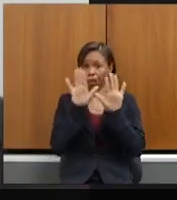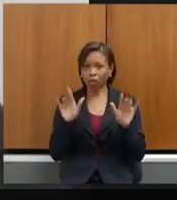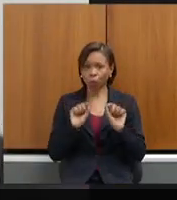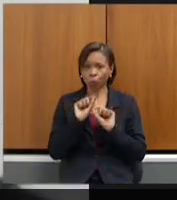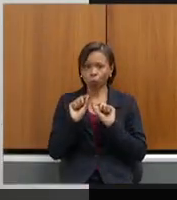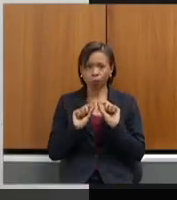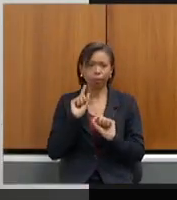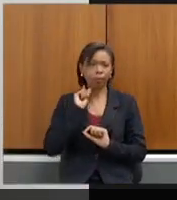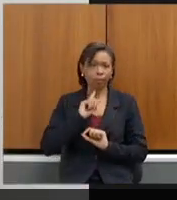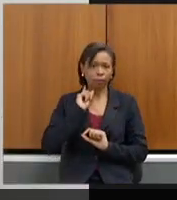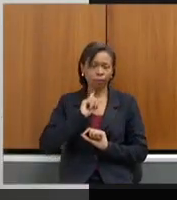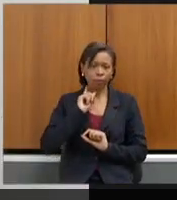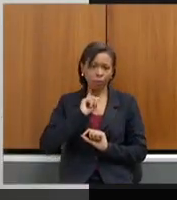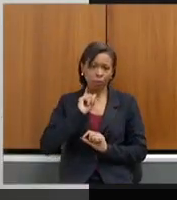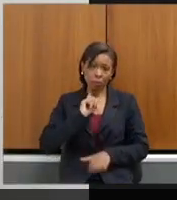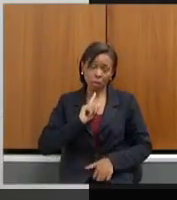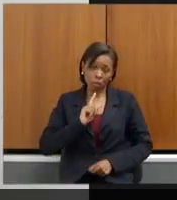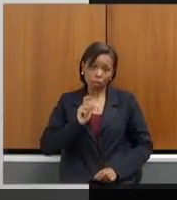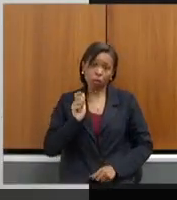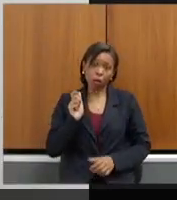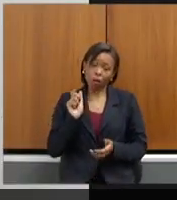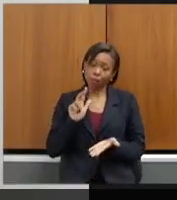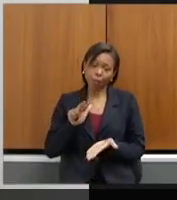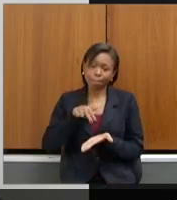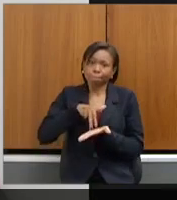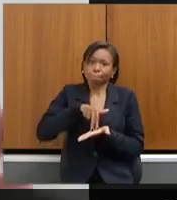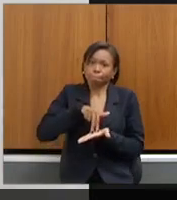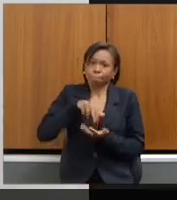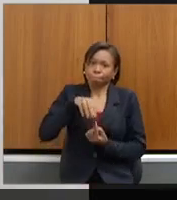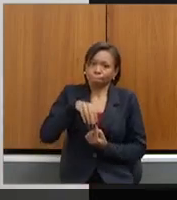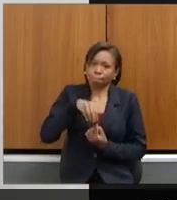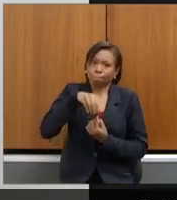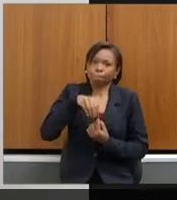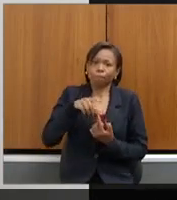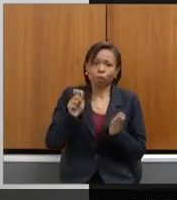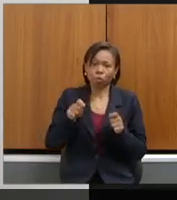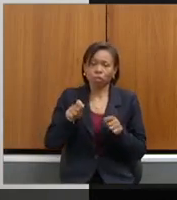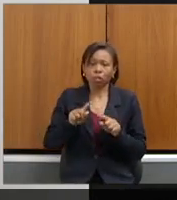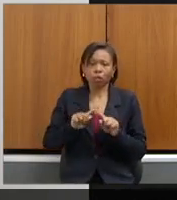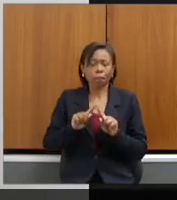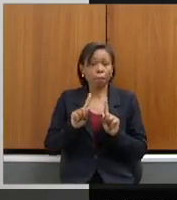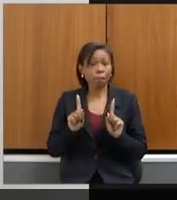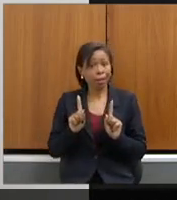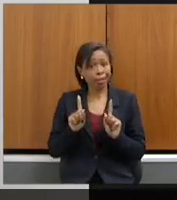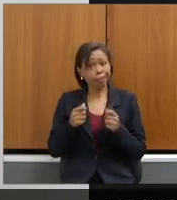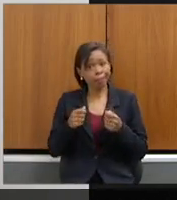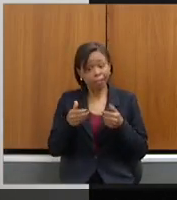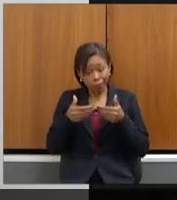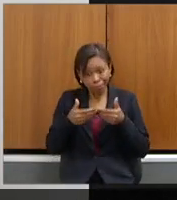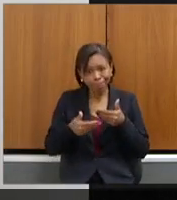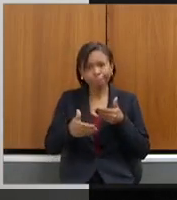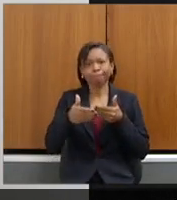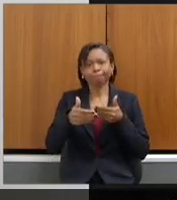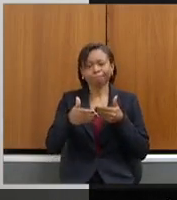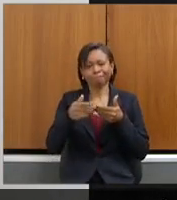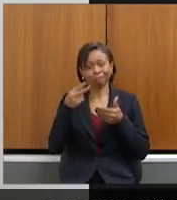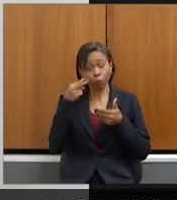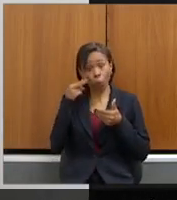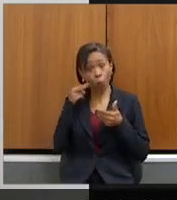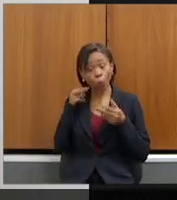poderia ter tido um protagonismo não vou ficar olhando pelo retrovisor Mas vamos olhar para frente agora